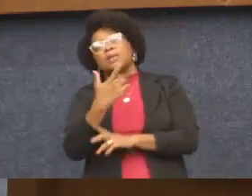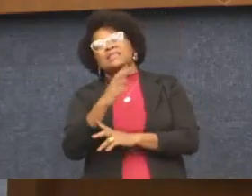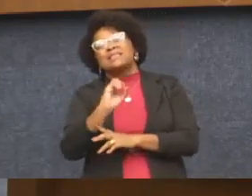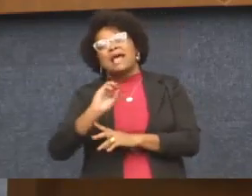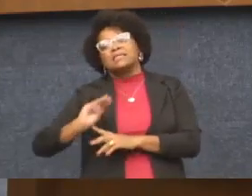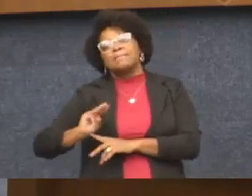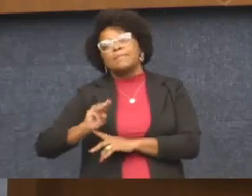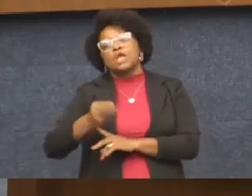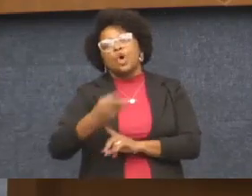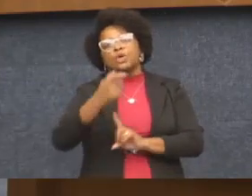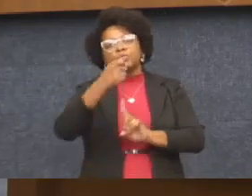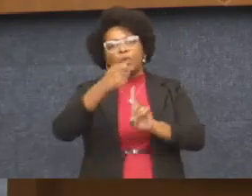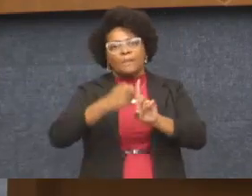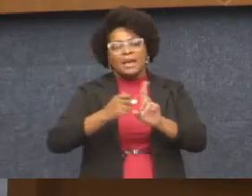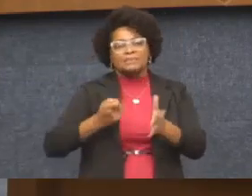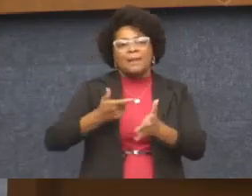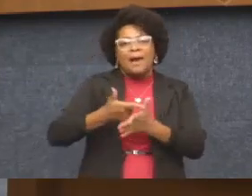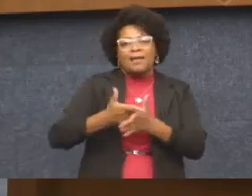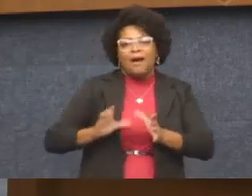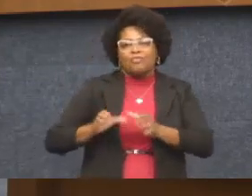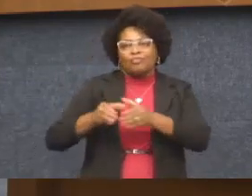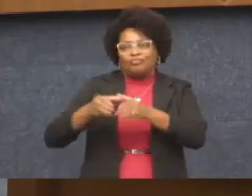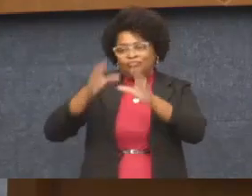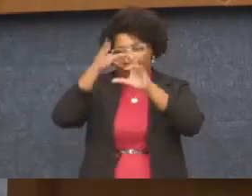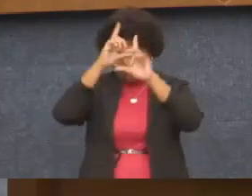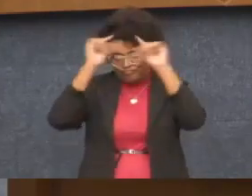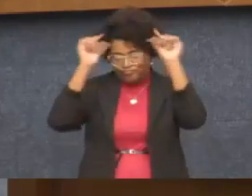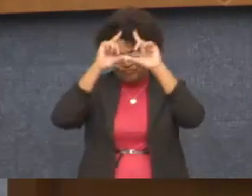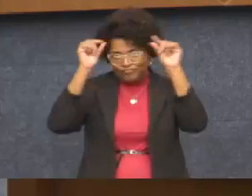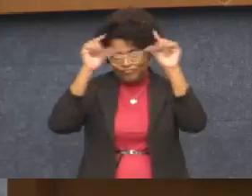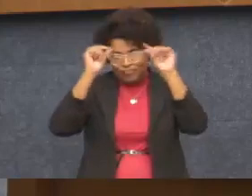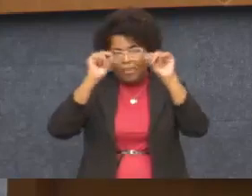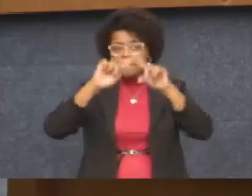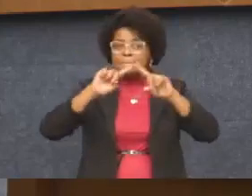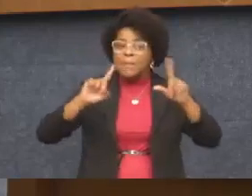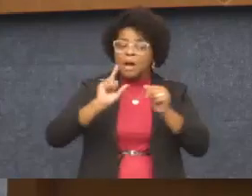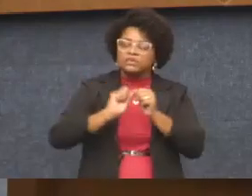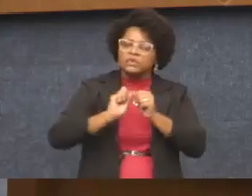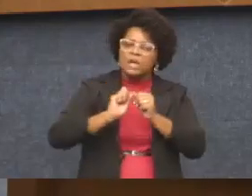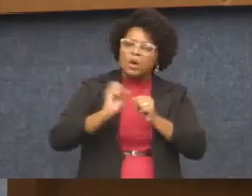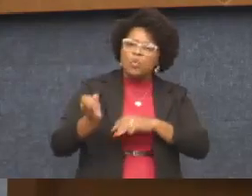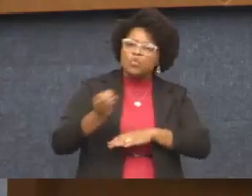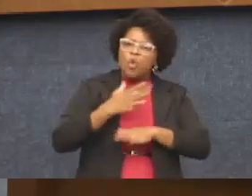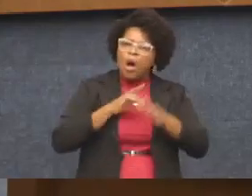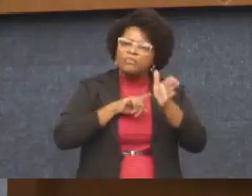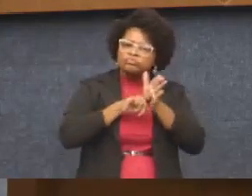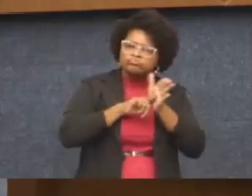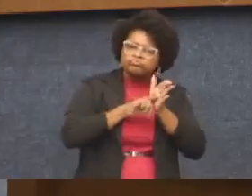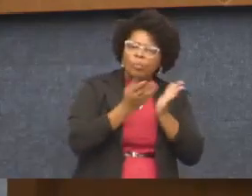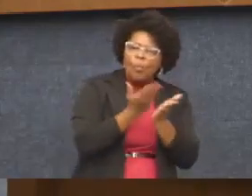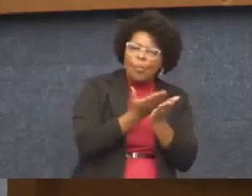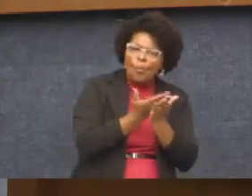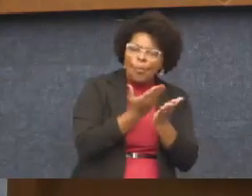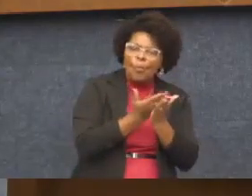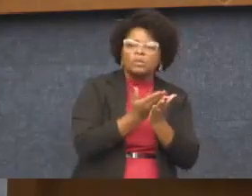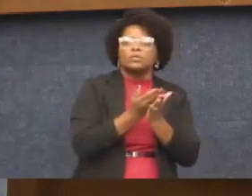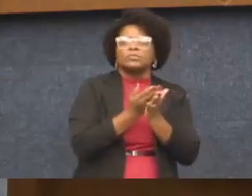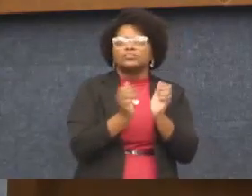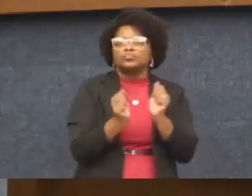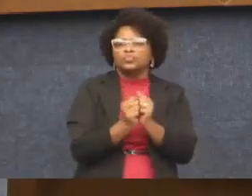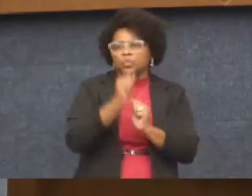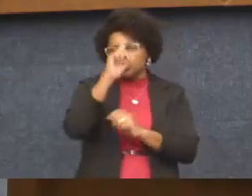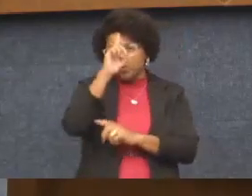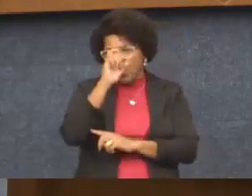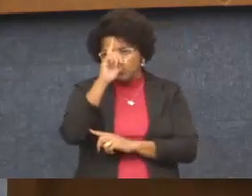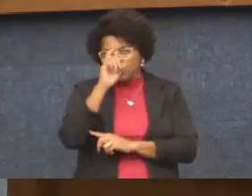piso salarial nacional da enfermagem. No entanto, a partir de novos estudos e de escuta, né, dos hospitais, da própria Prefeitura de Belo